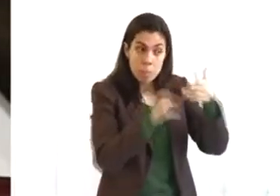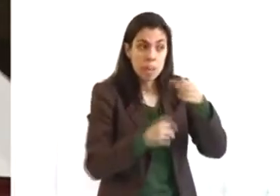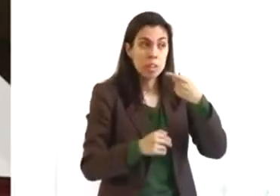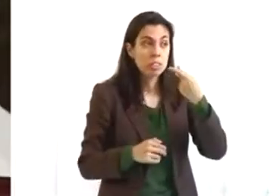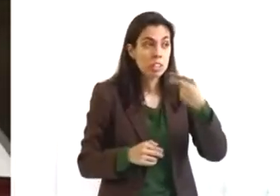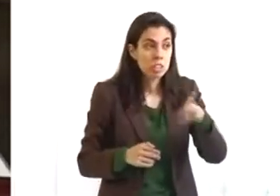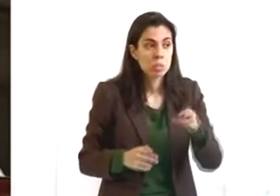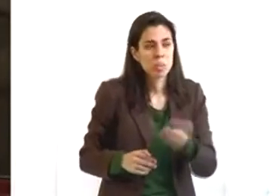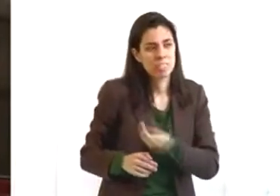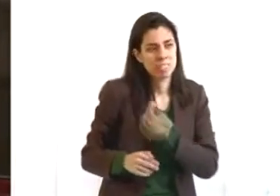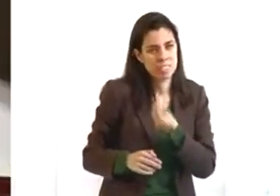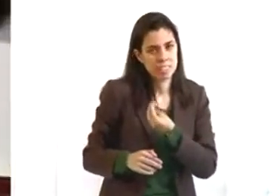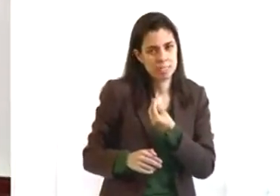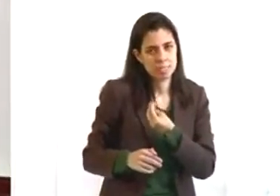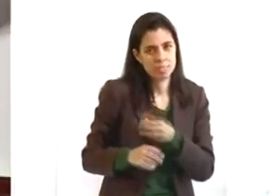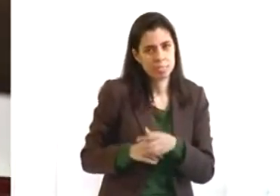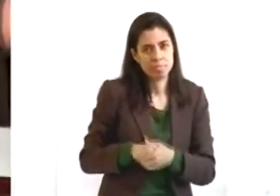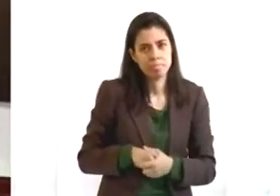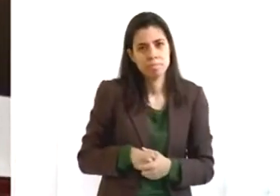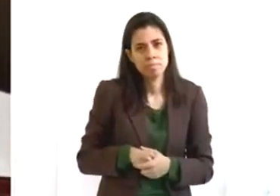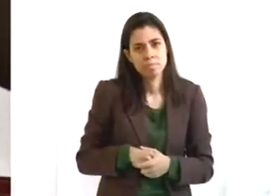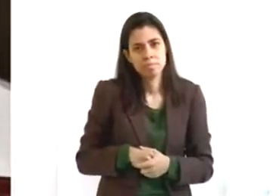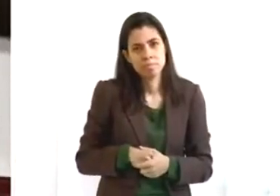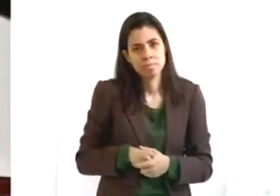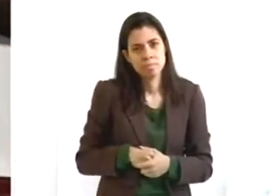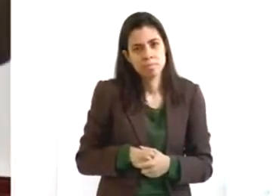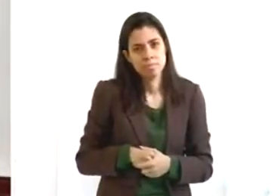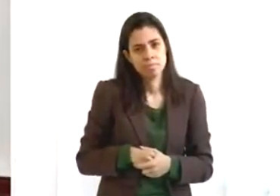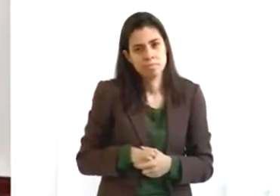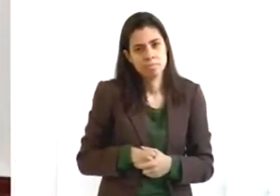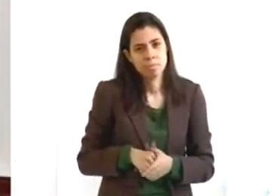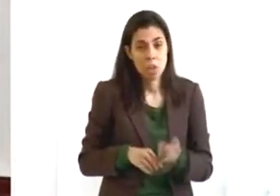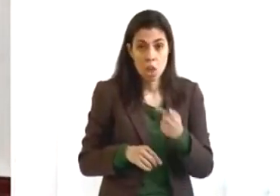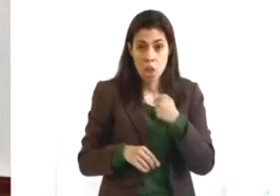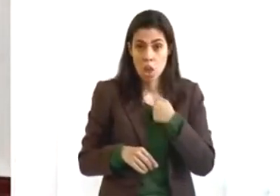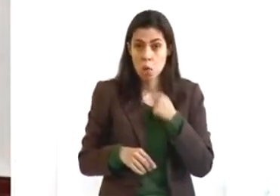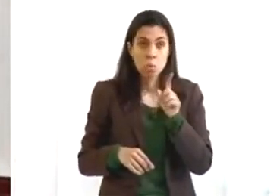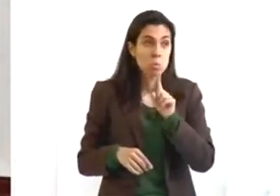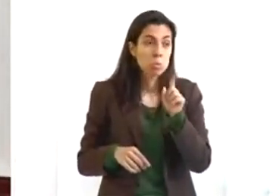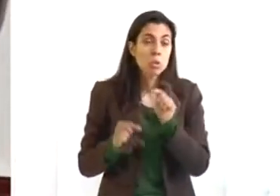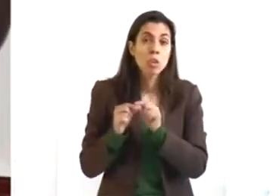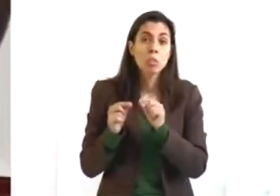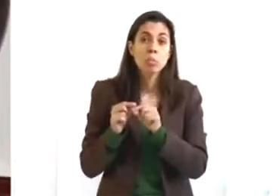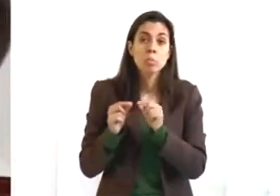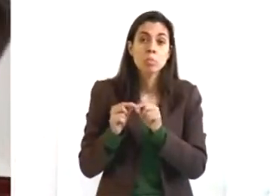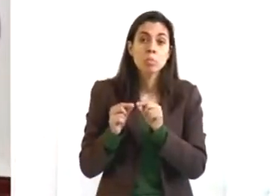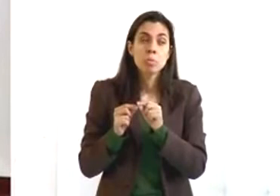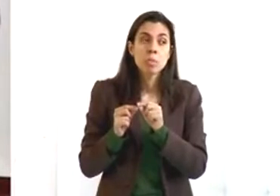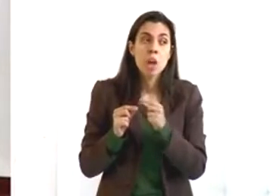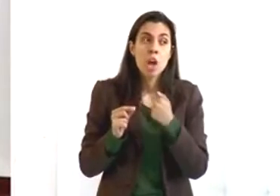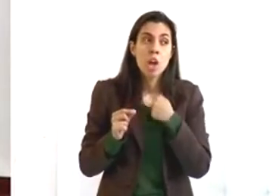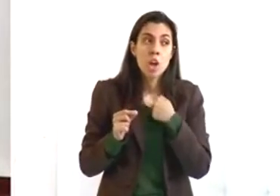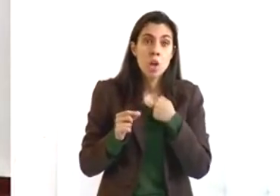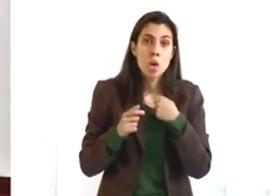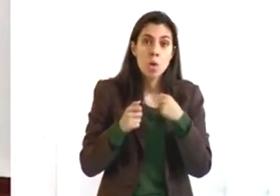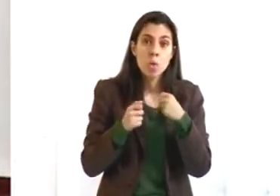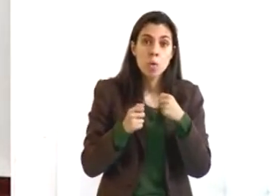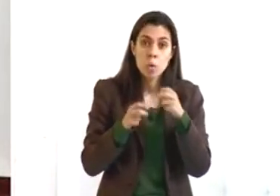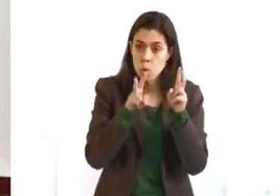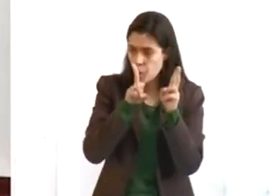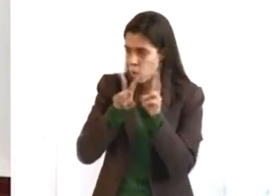ele. Eu estou falando isso aqui de público porque eu não fiz isso. E eu fiquei olhando aquele meu irmão e falei,